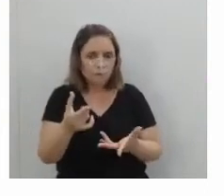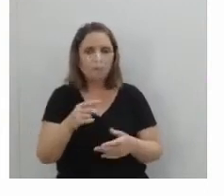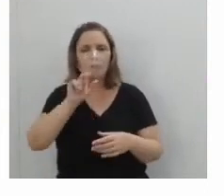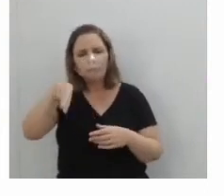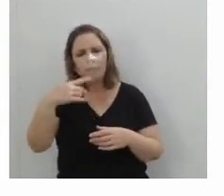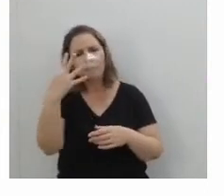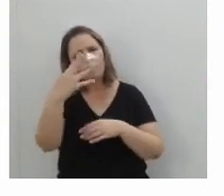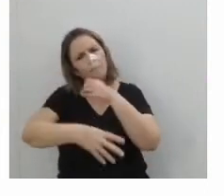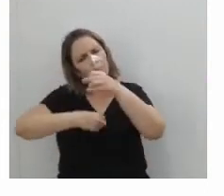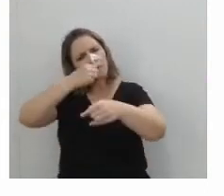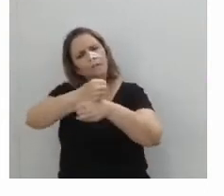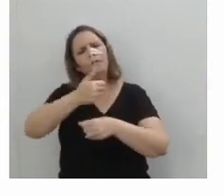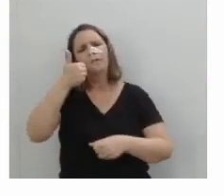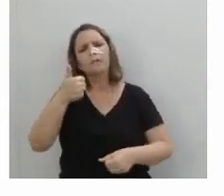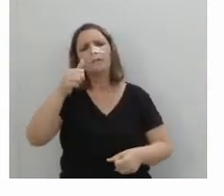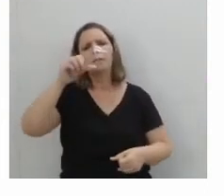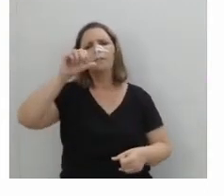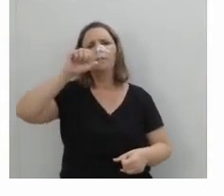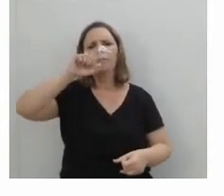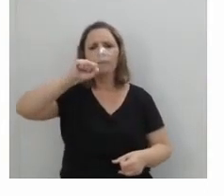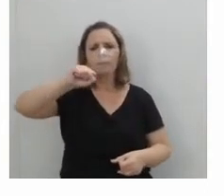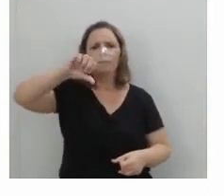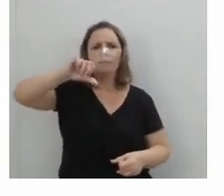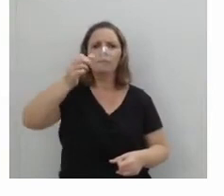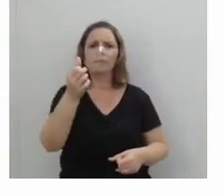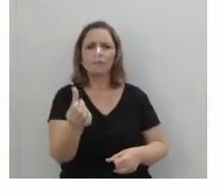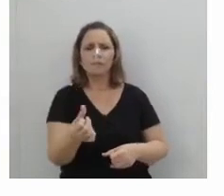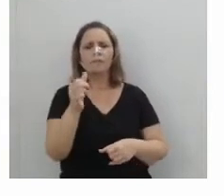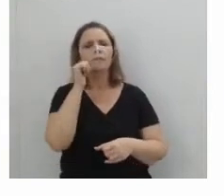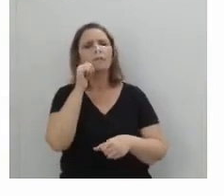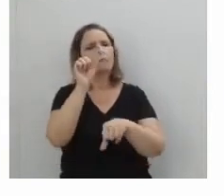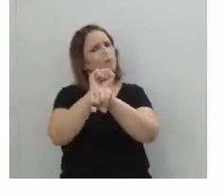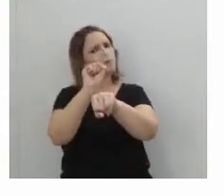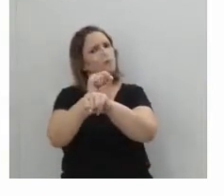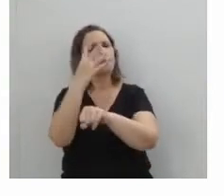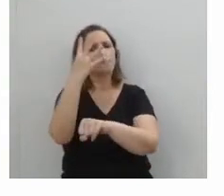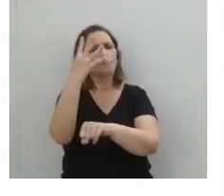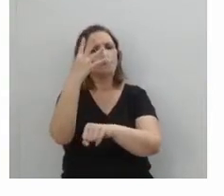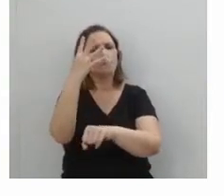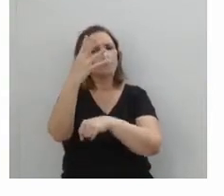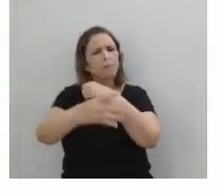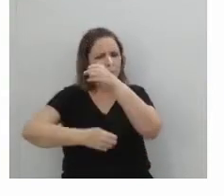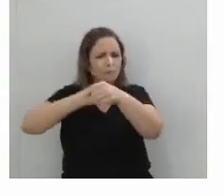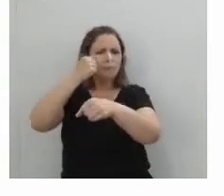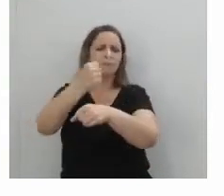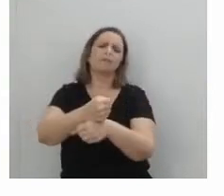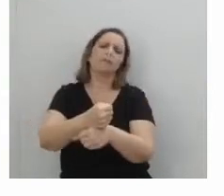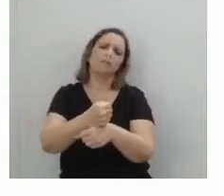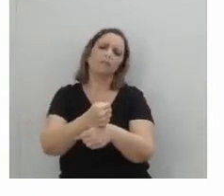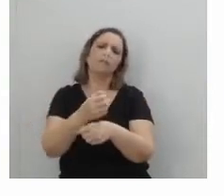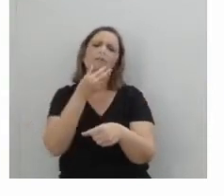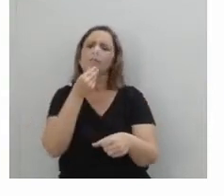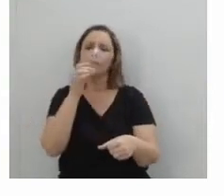anos depois, no ano de 1896. Então, as mulheres esperaram ainda 4 partidas oficiais realizadas só